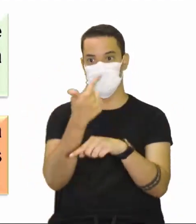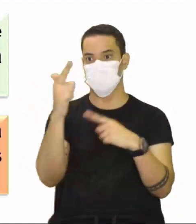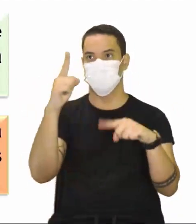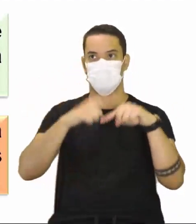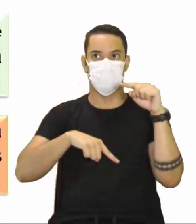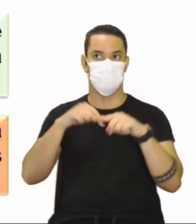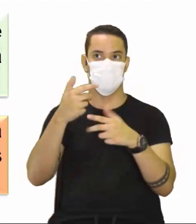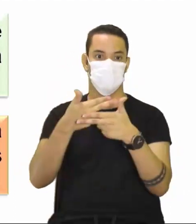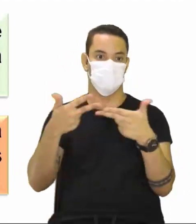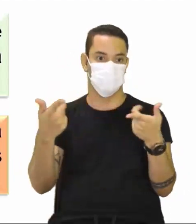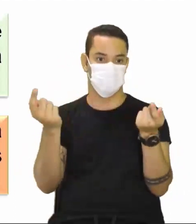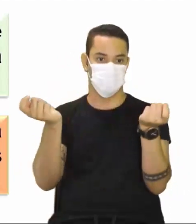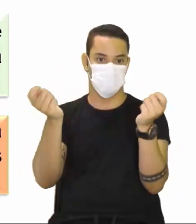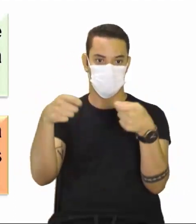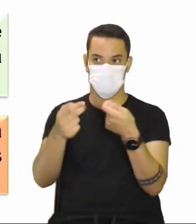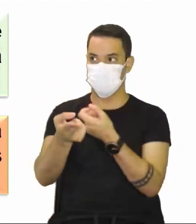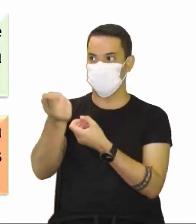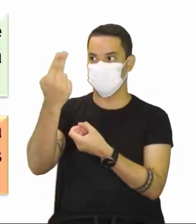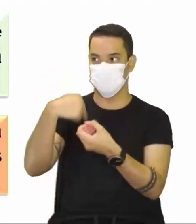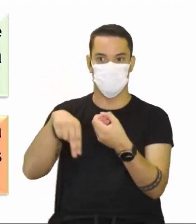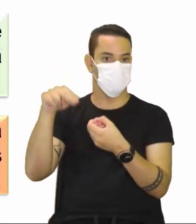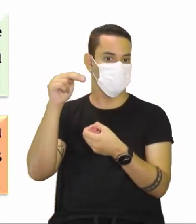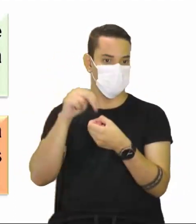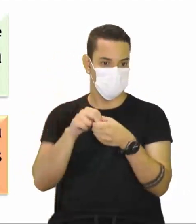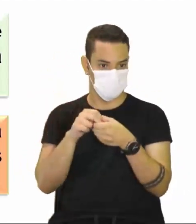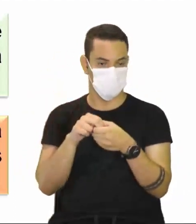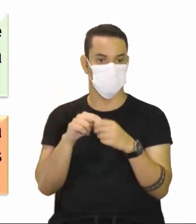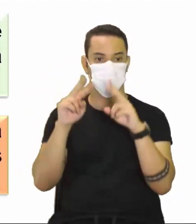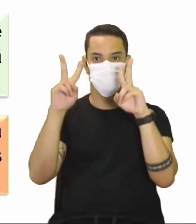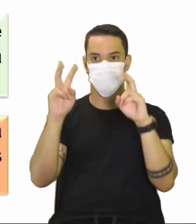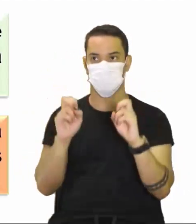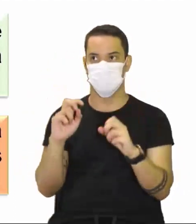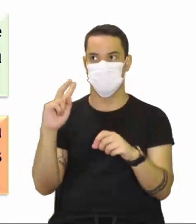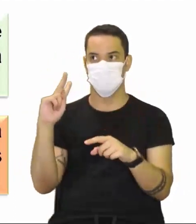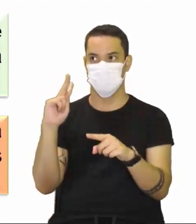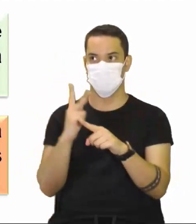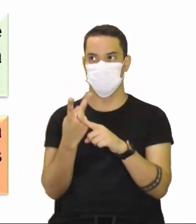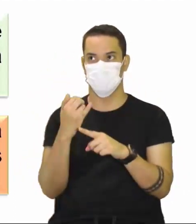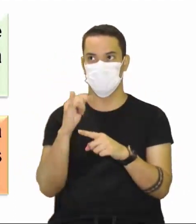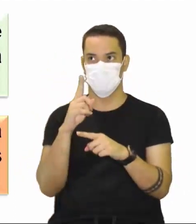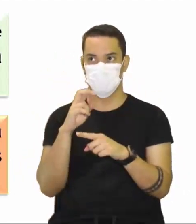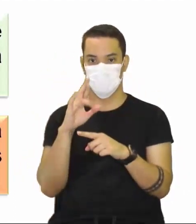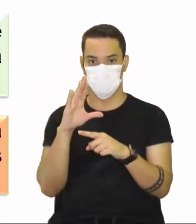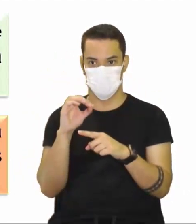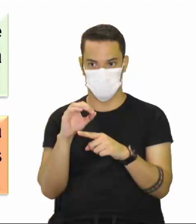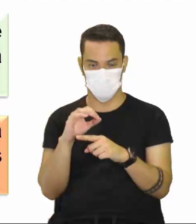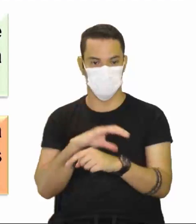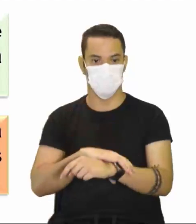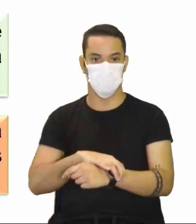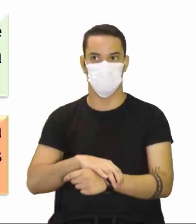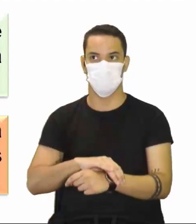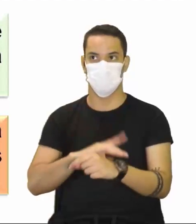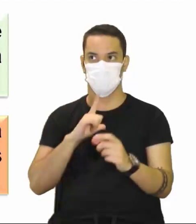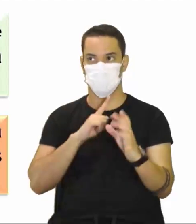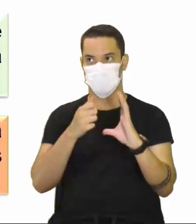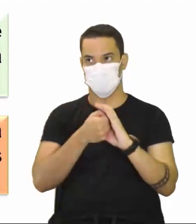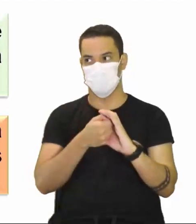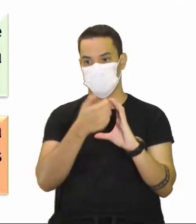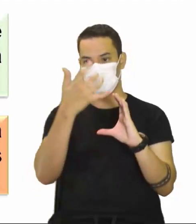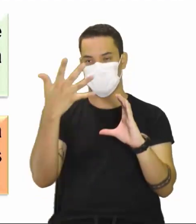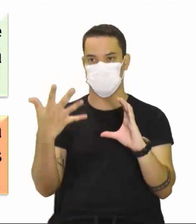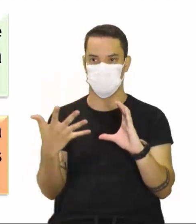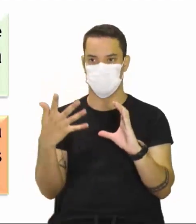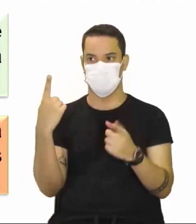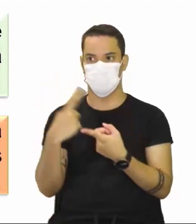elementos, porque eles são neutros. Com relação ao hidrogênio, esse elemento não apresenta característica que